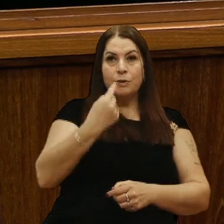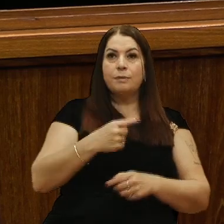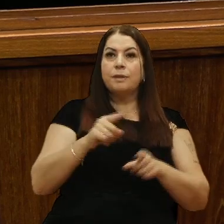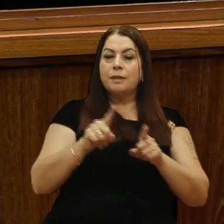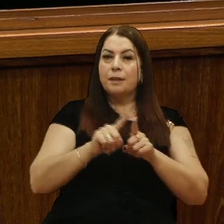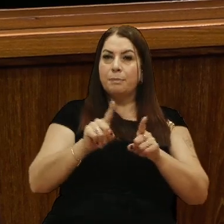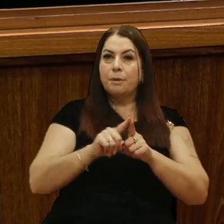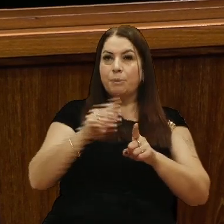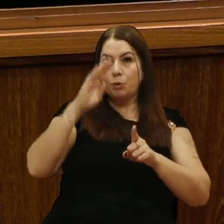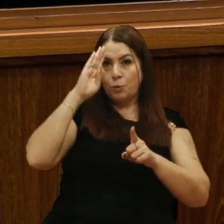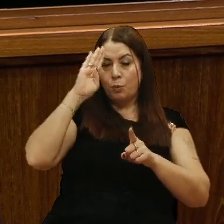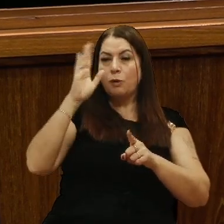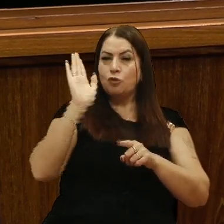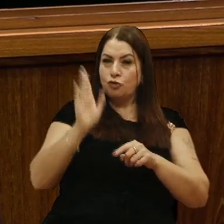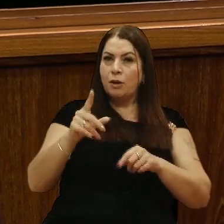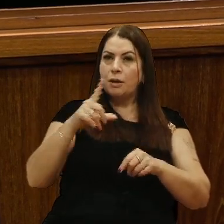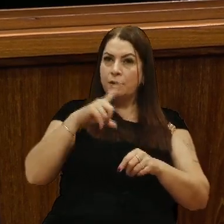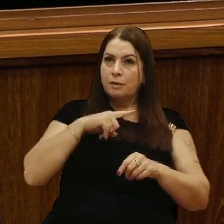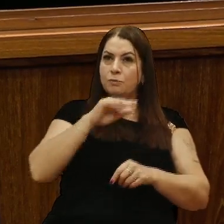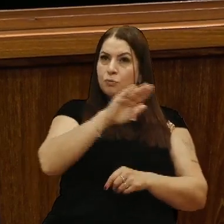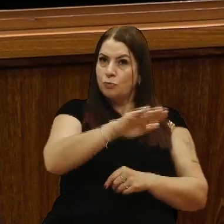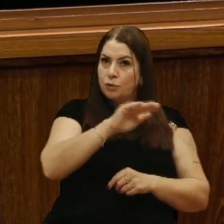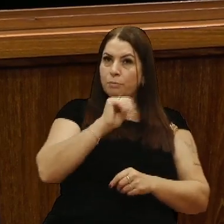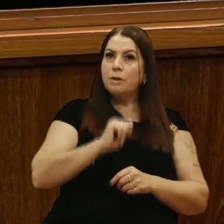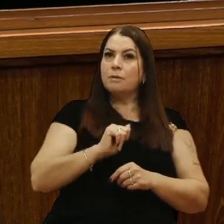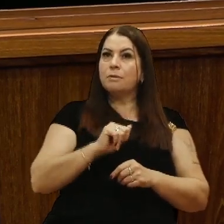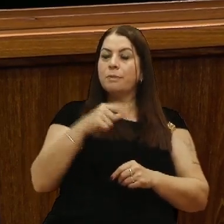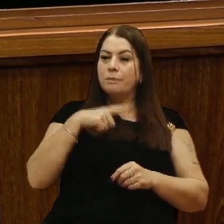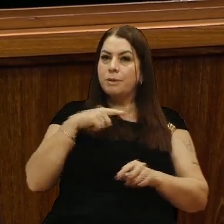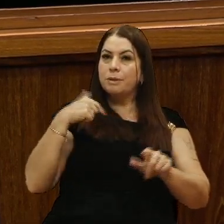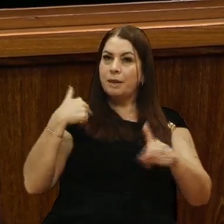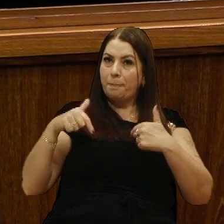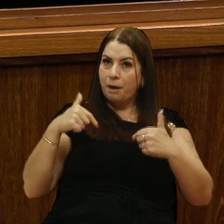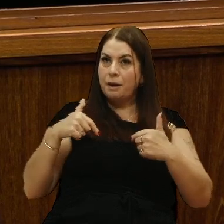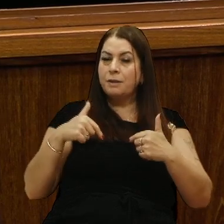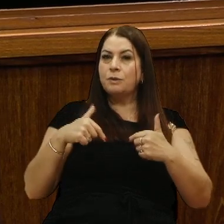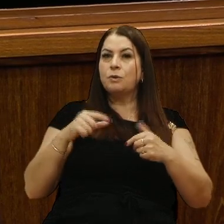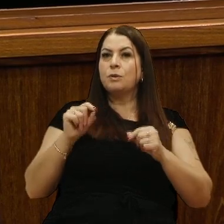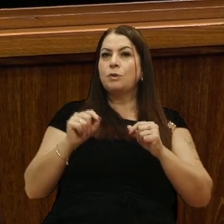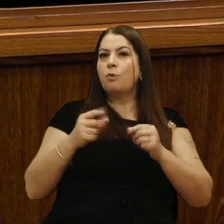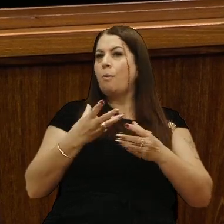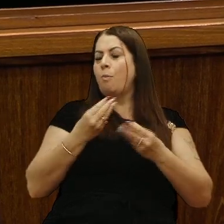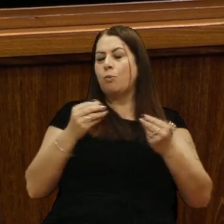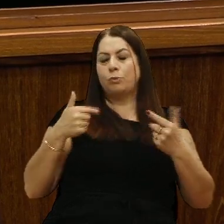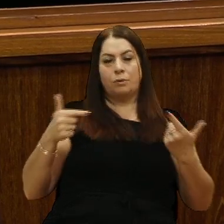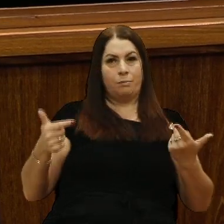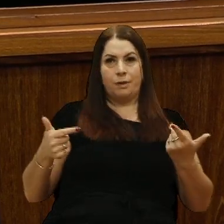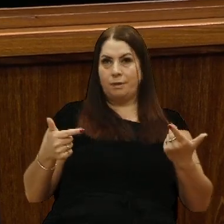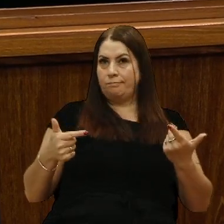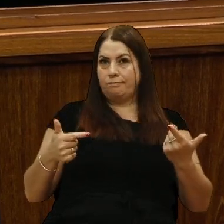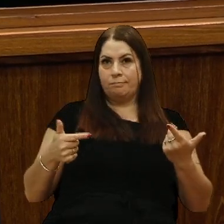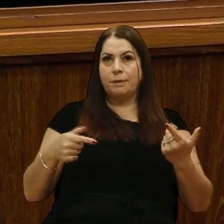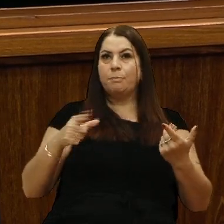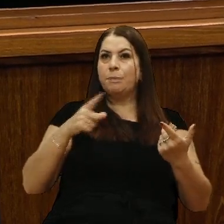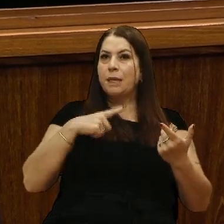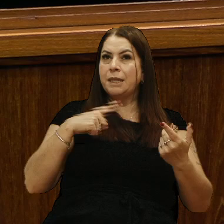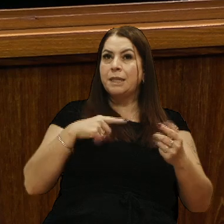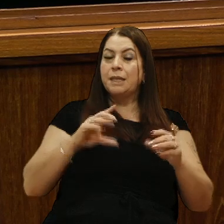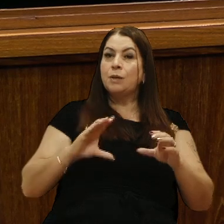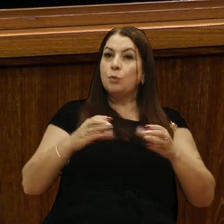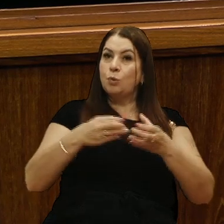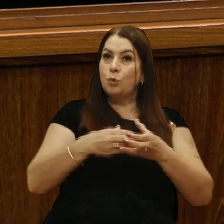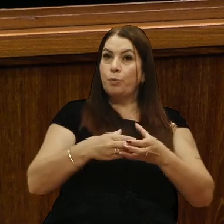também pelos guardas que já estão nomeados, mas que estão trabalhando sobrecarregados para ter guarnição para